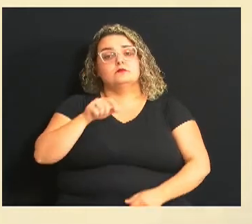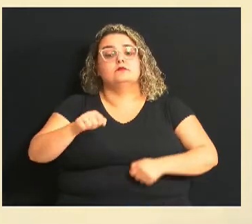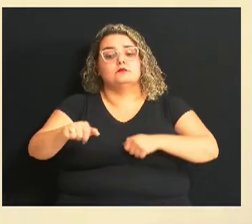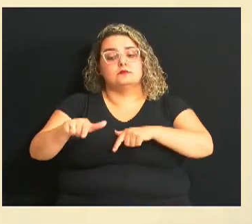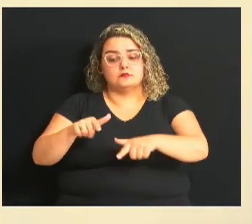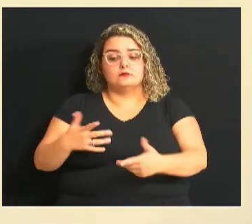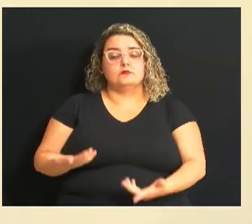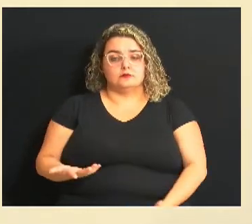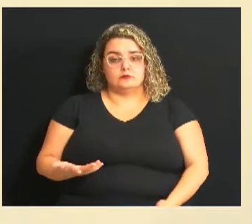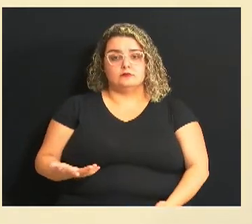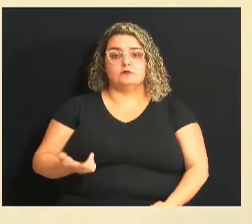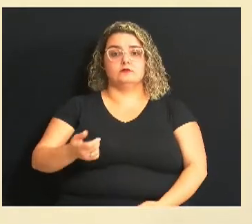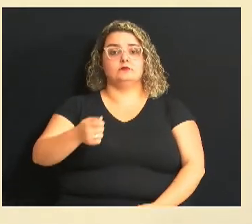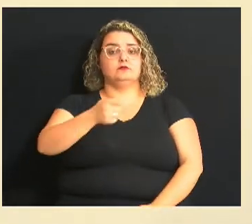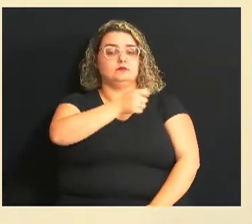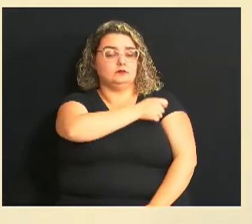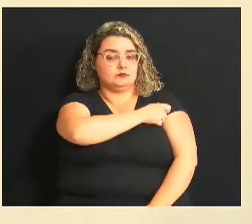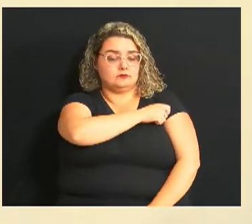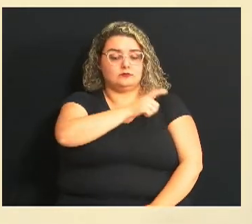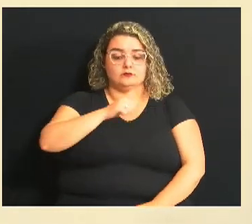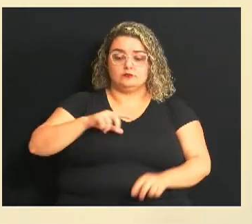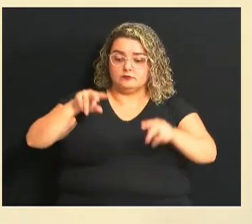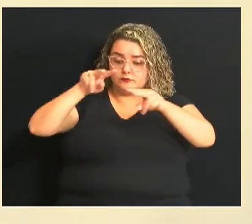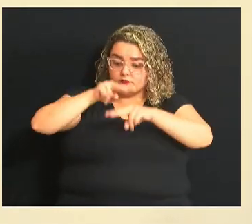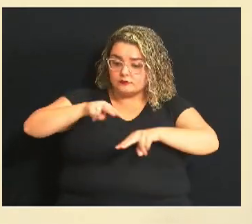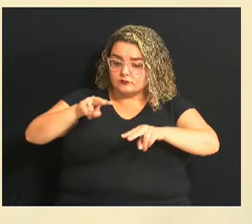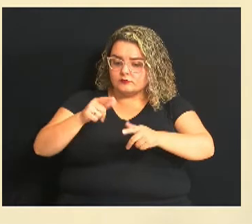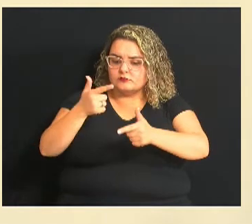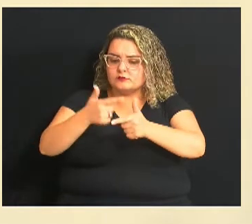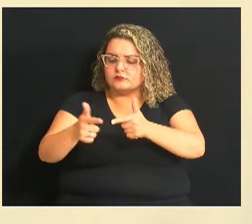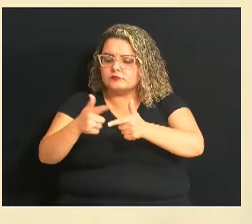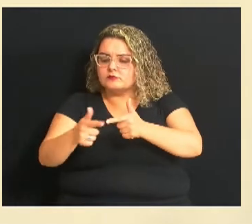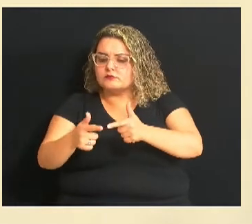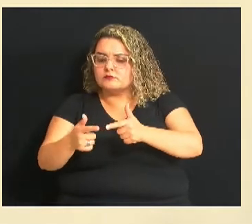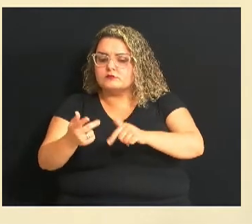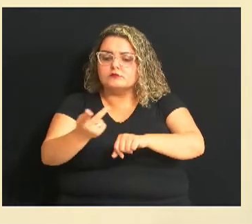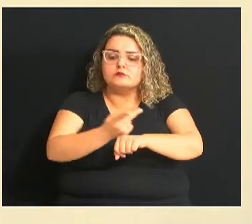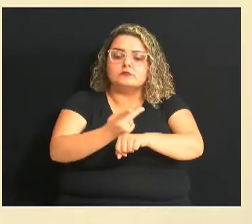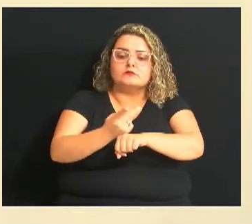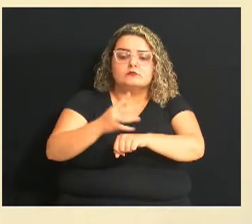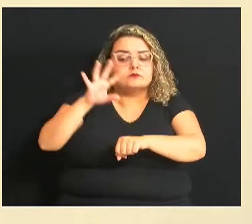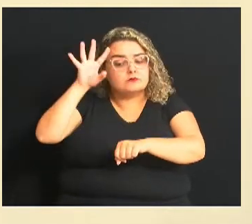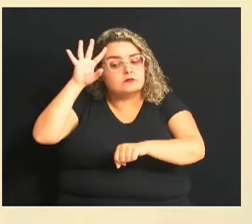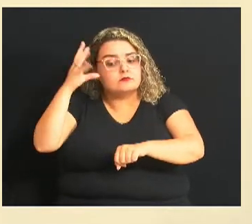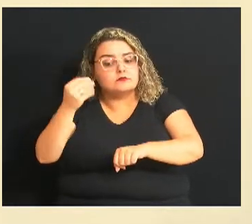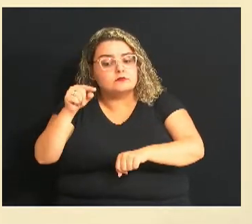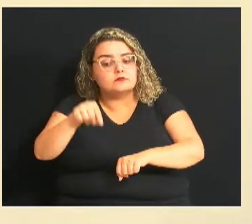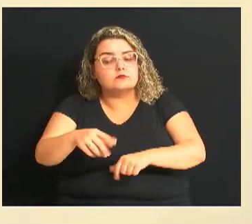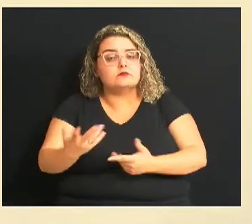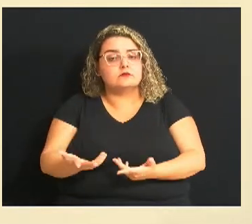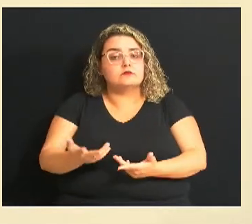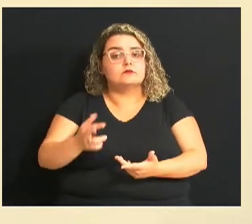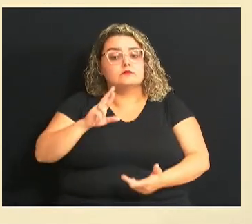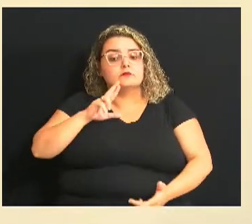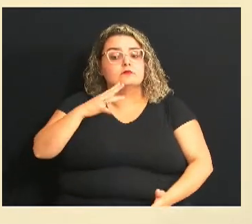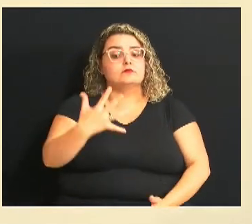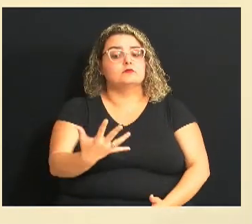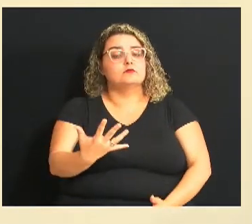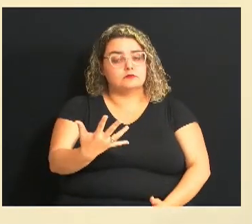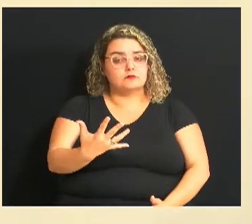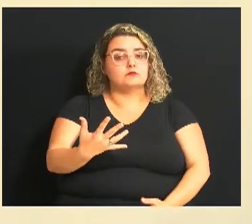visão, onde ele encontra um problema e ele vai buscar o conhecimento deles na solução desse